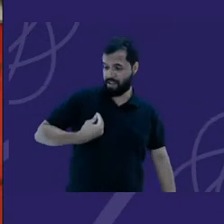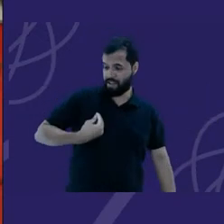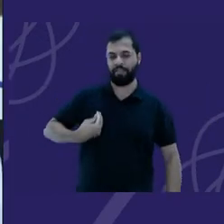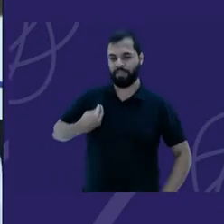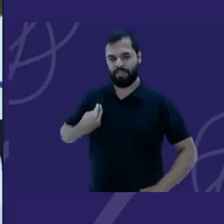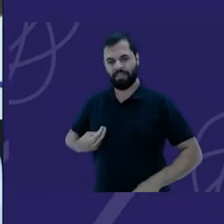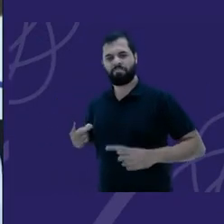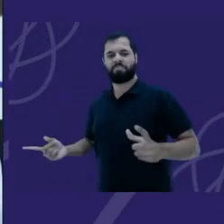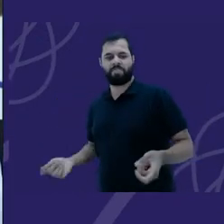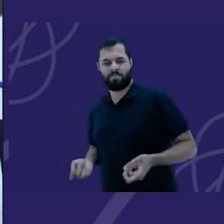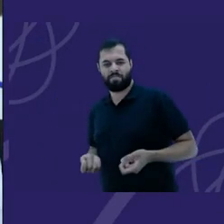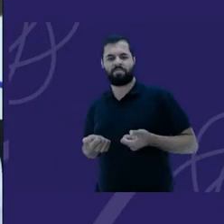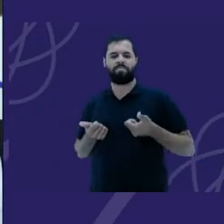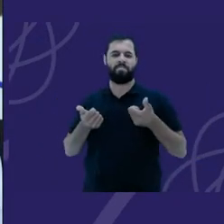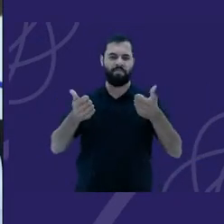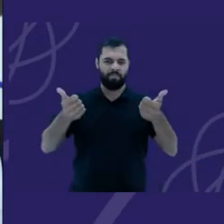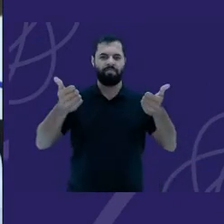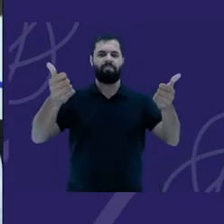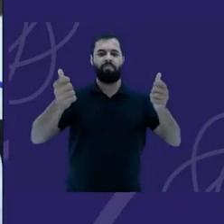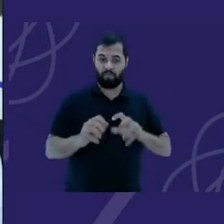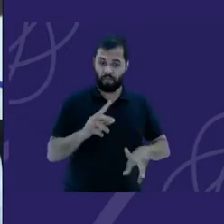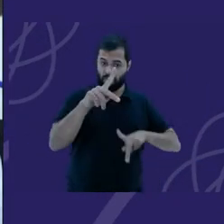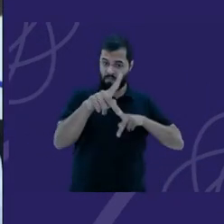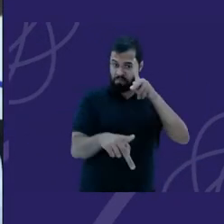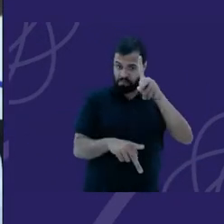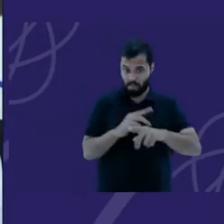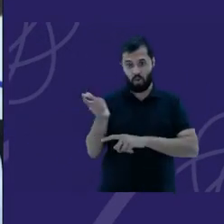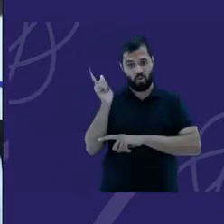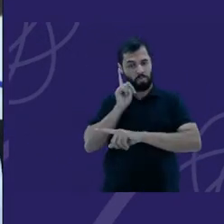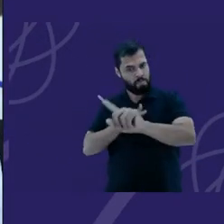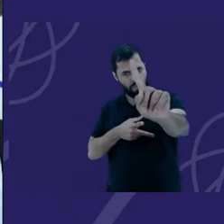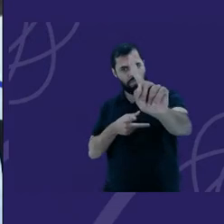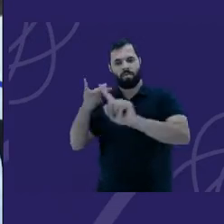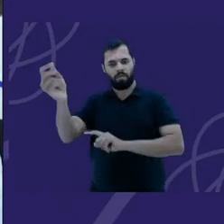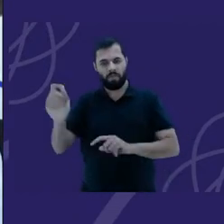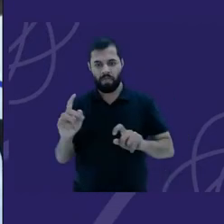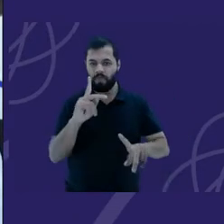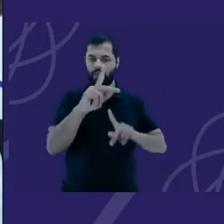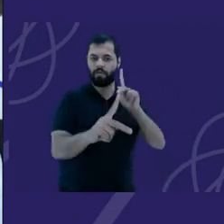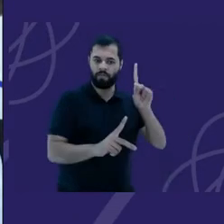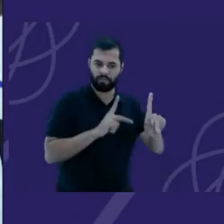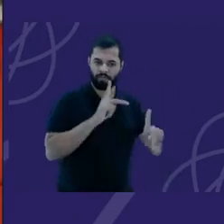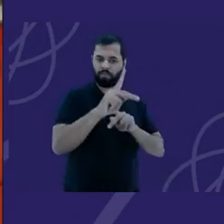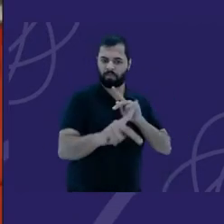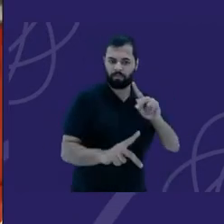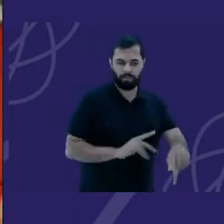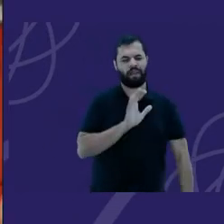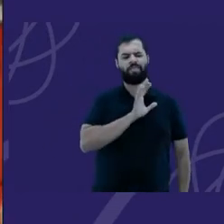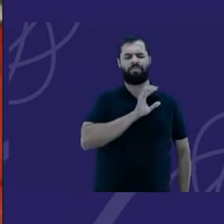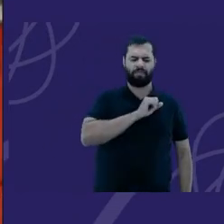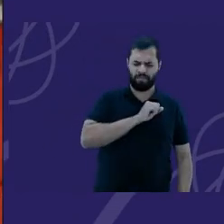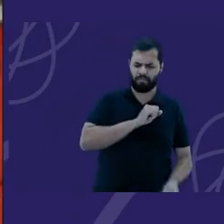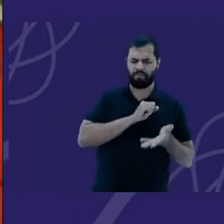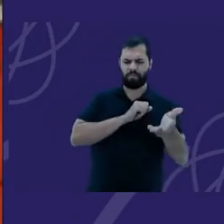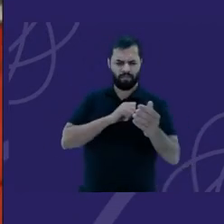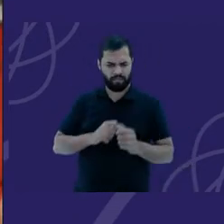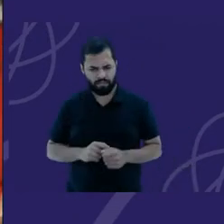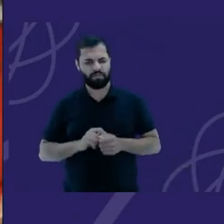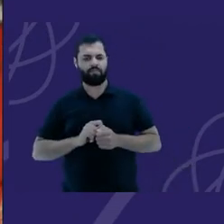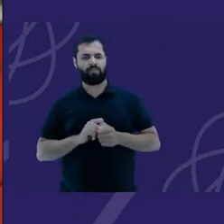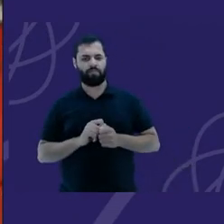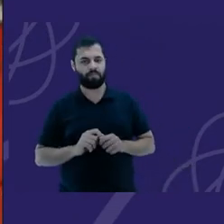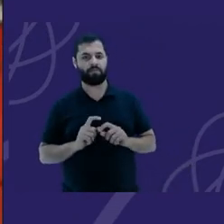melhorar. Segure tudo que for conquistado, segure tudo que não for demais. Segure o braço do